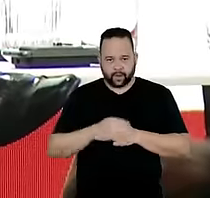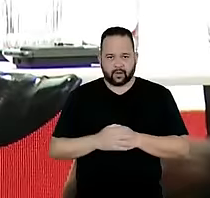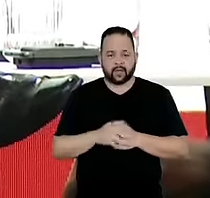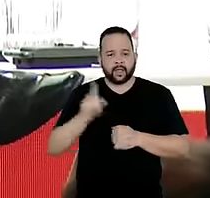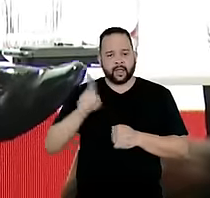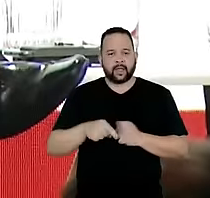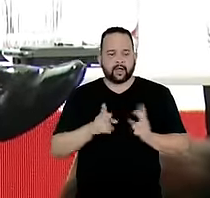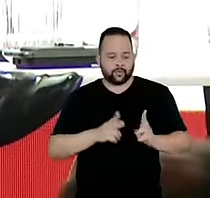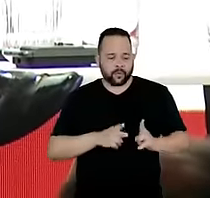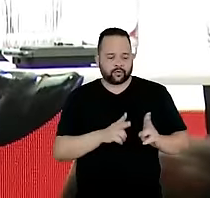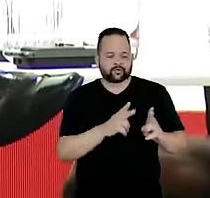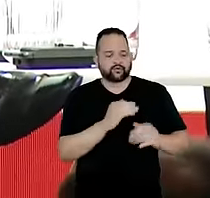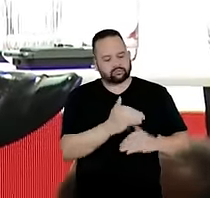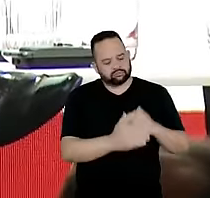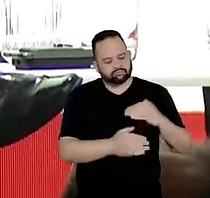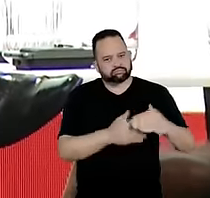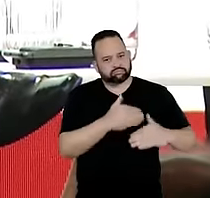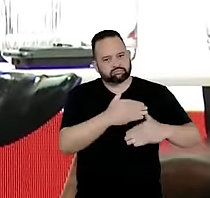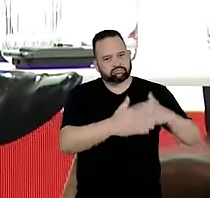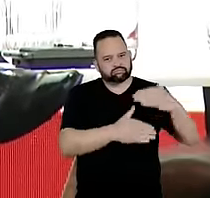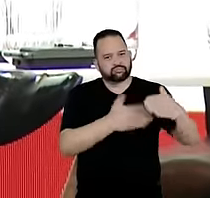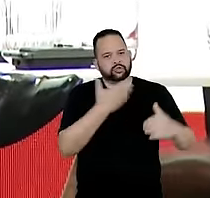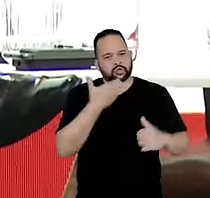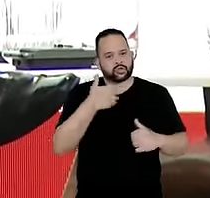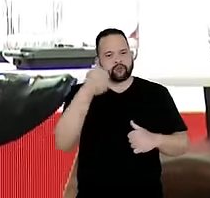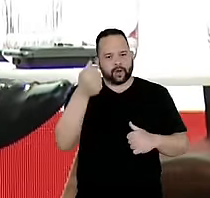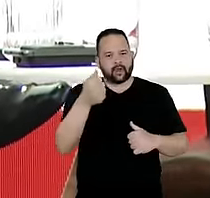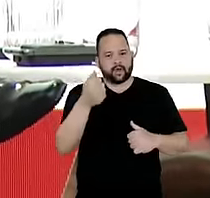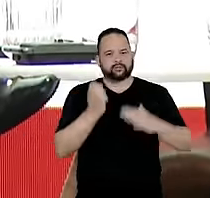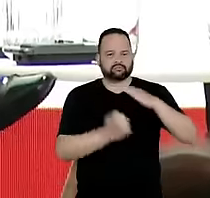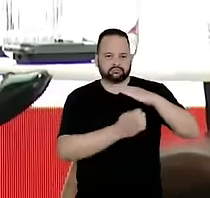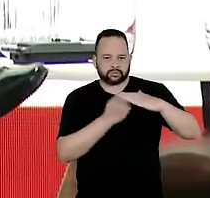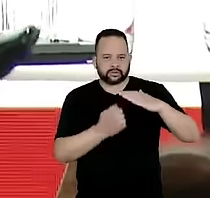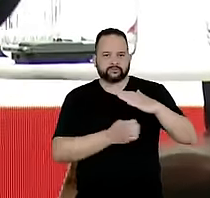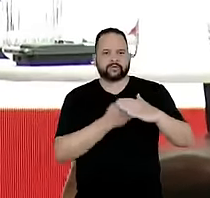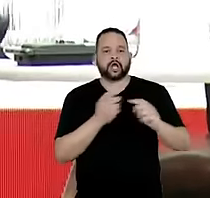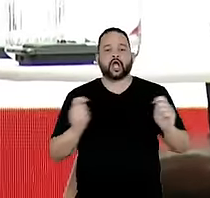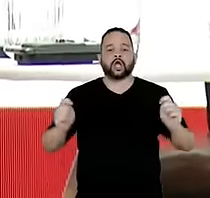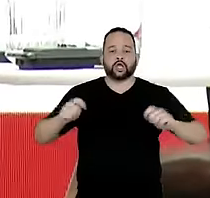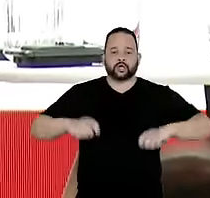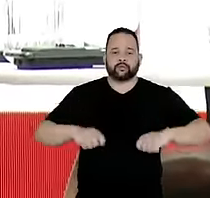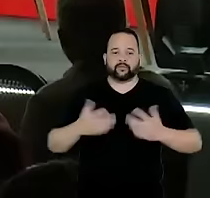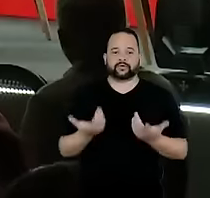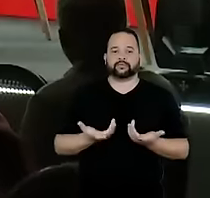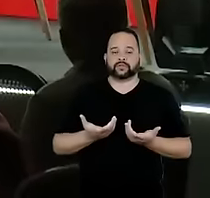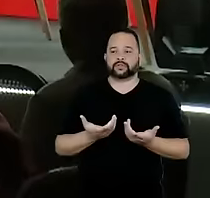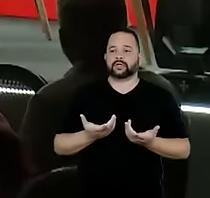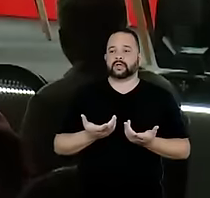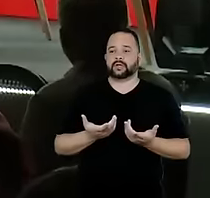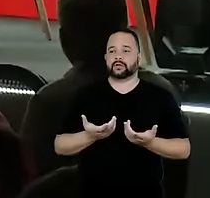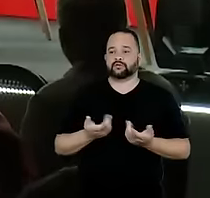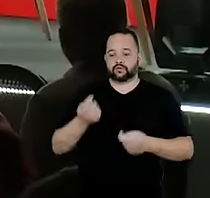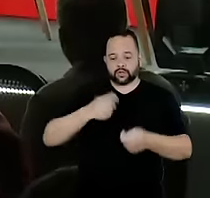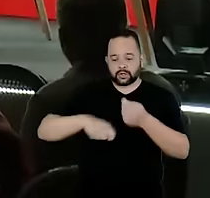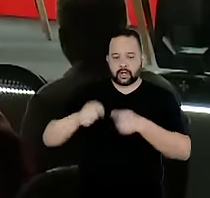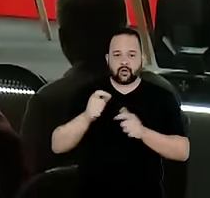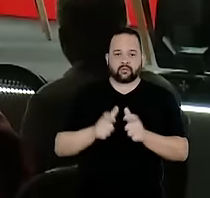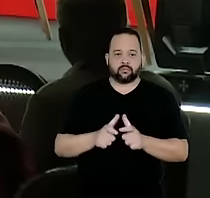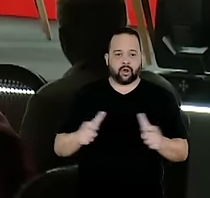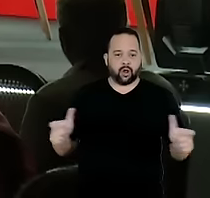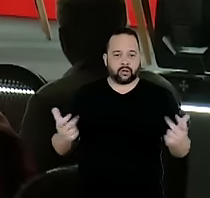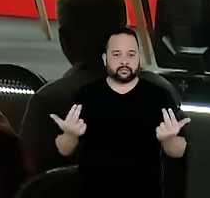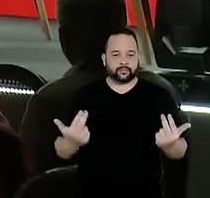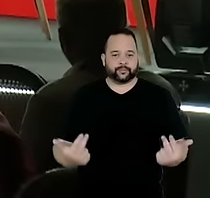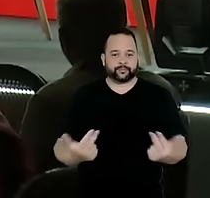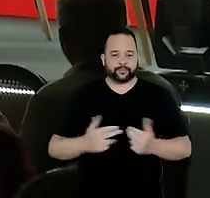avanço de melhora das instituições que vai permitir uma nova rodada de crescimento do mercado de crédito exatamente